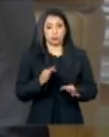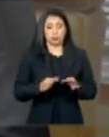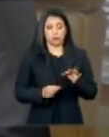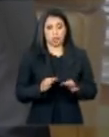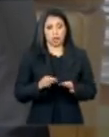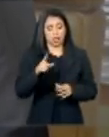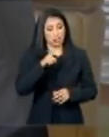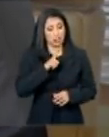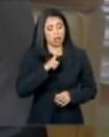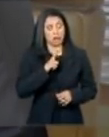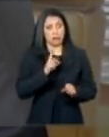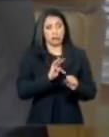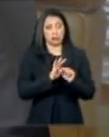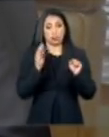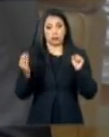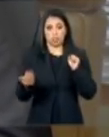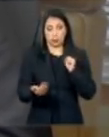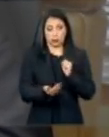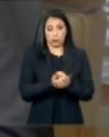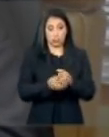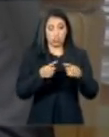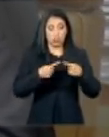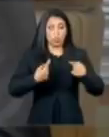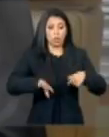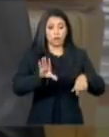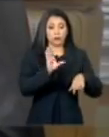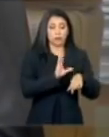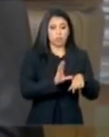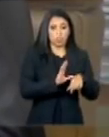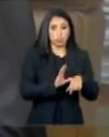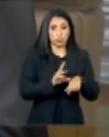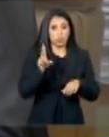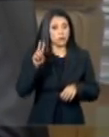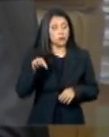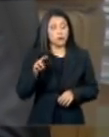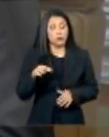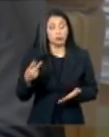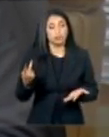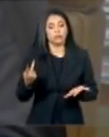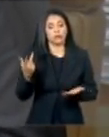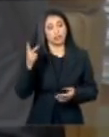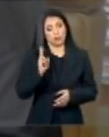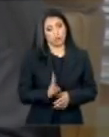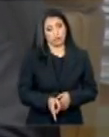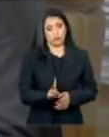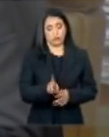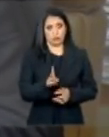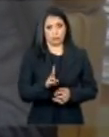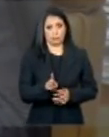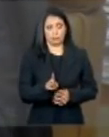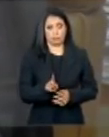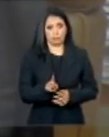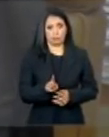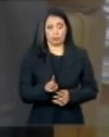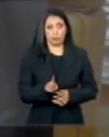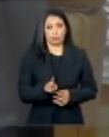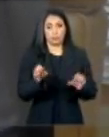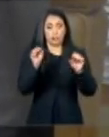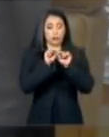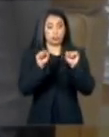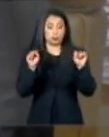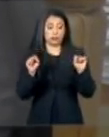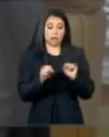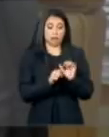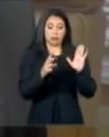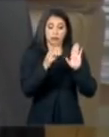situações em constitucionais jamais convalece pois é nenhum em nosso sistema normativo o